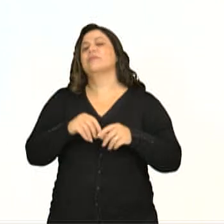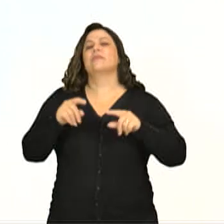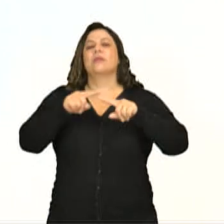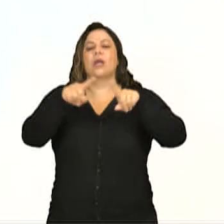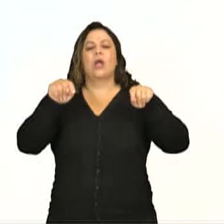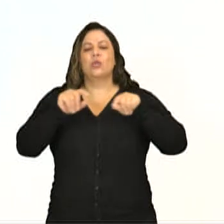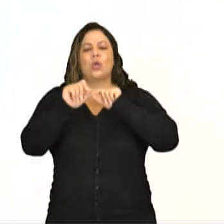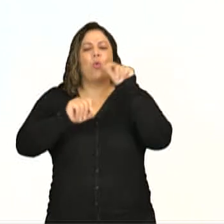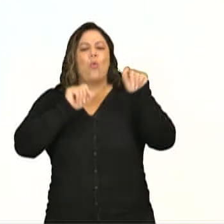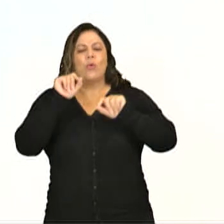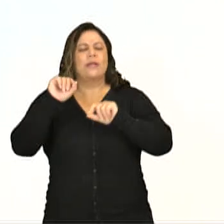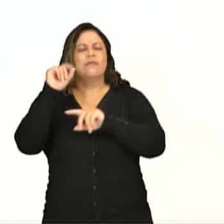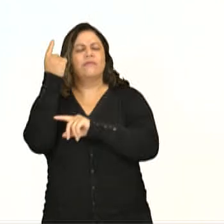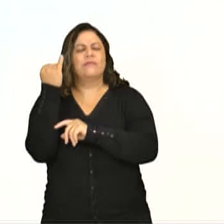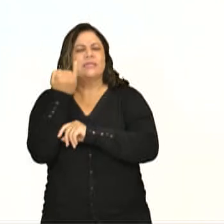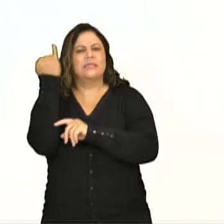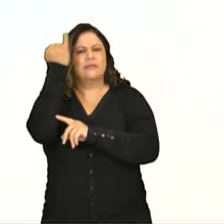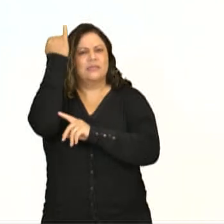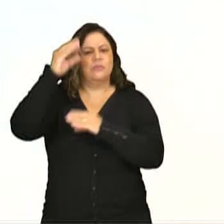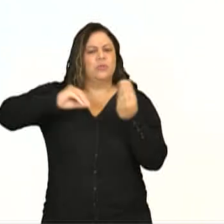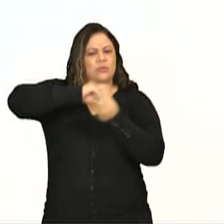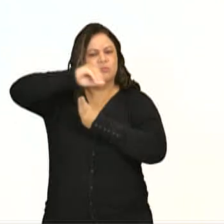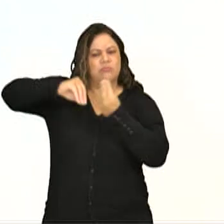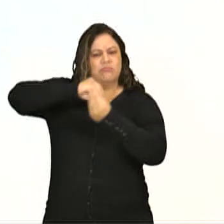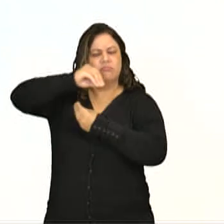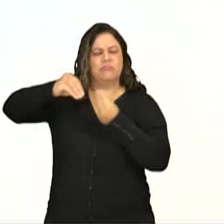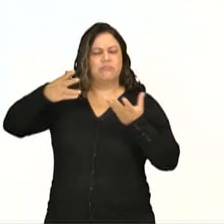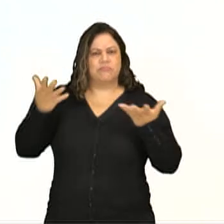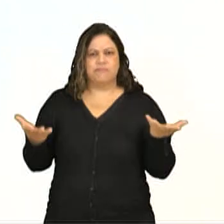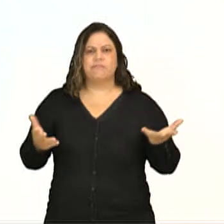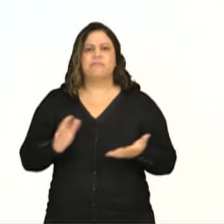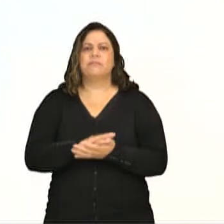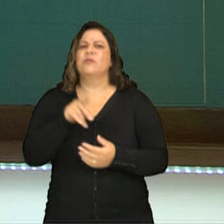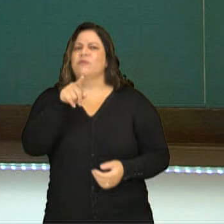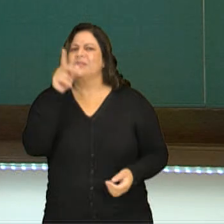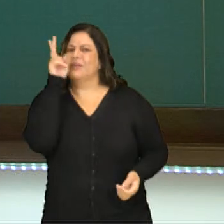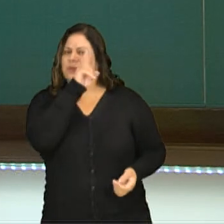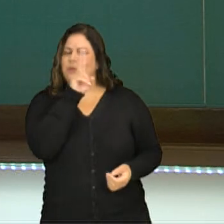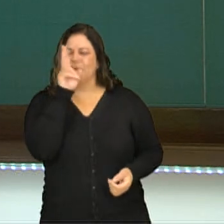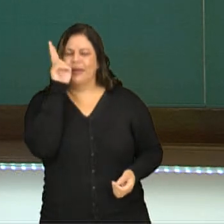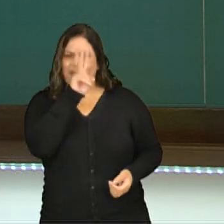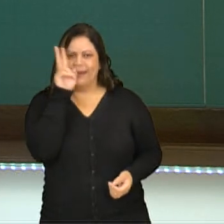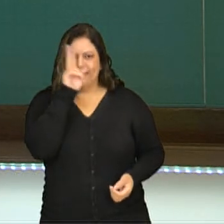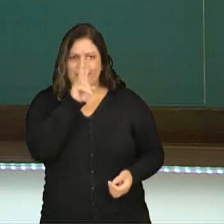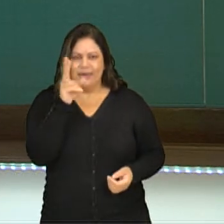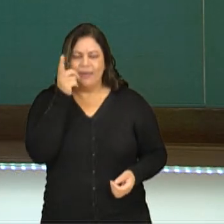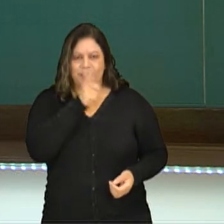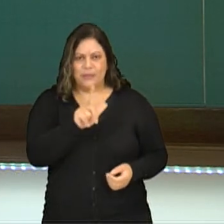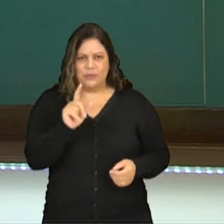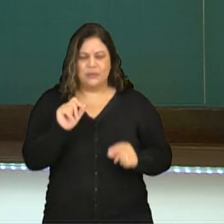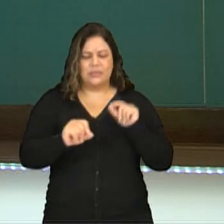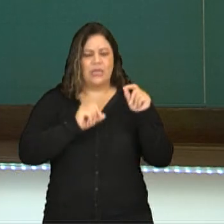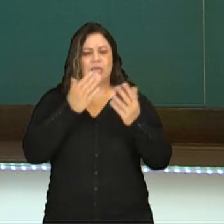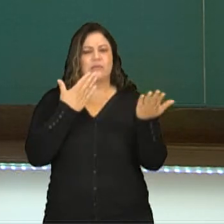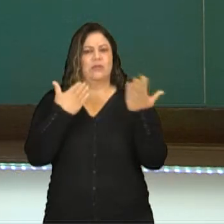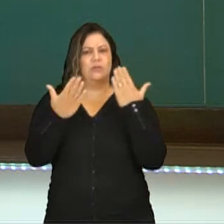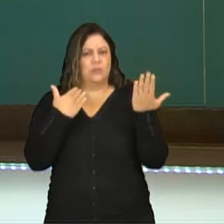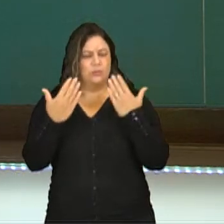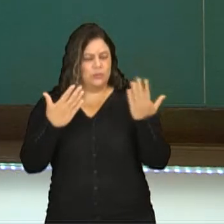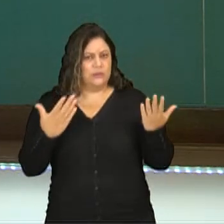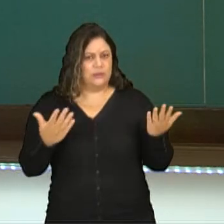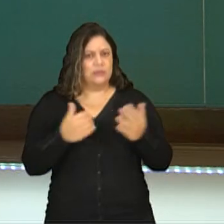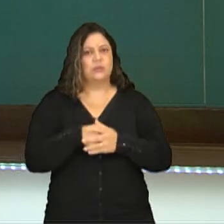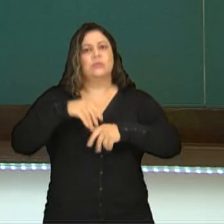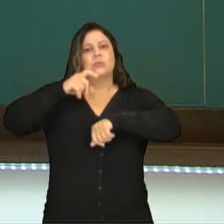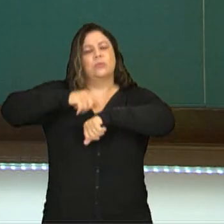que fez esse clube ser importante em meio à segregação? Conseguem lembrar o que nós estávamos conversando? Eu